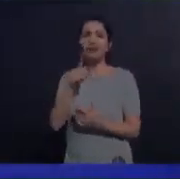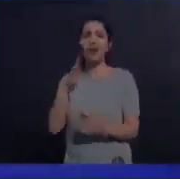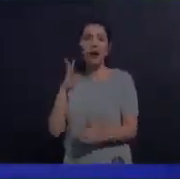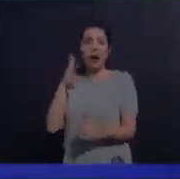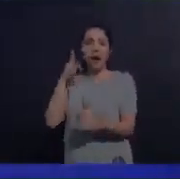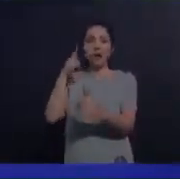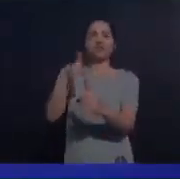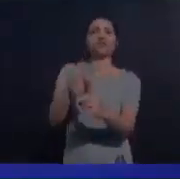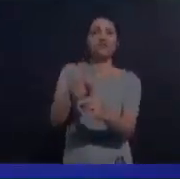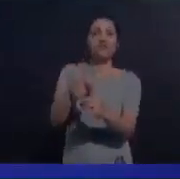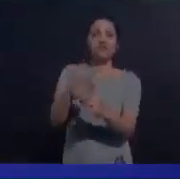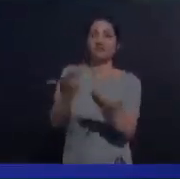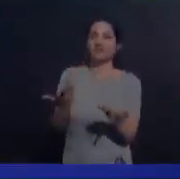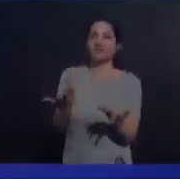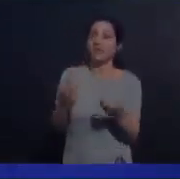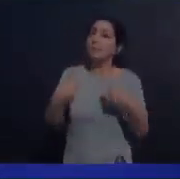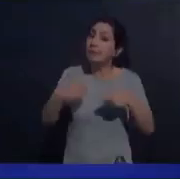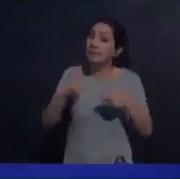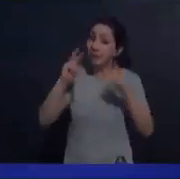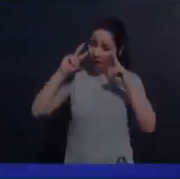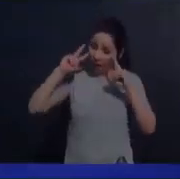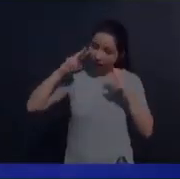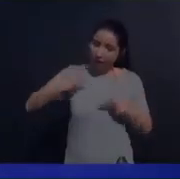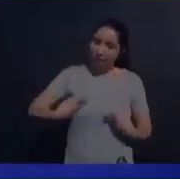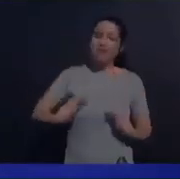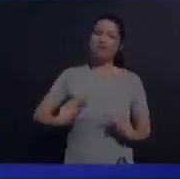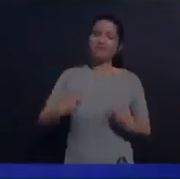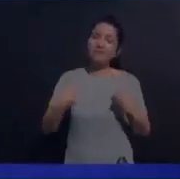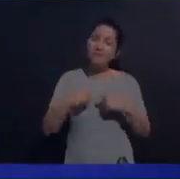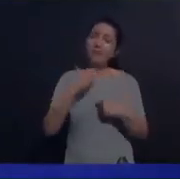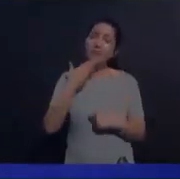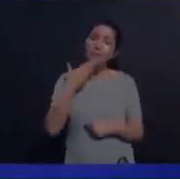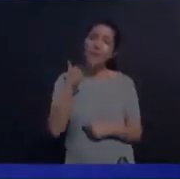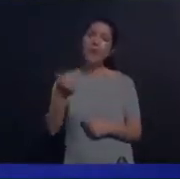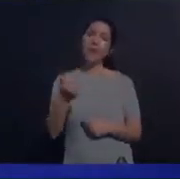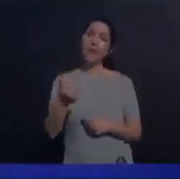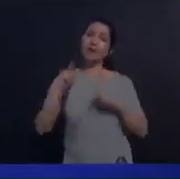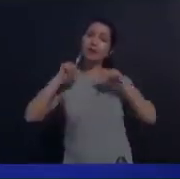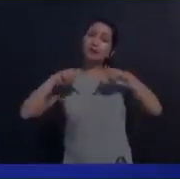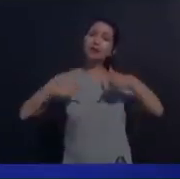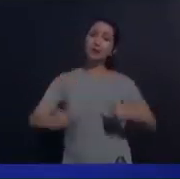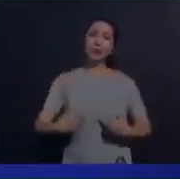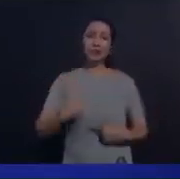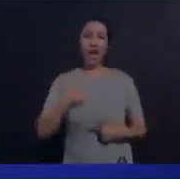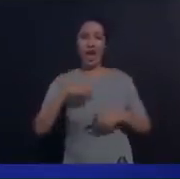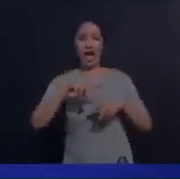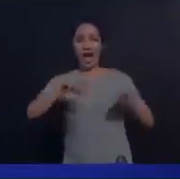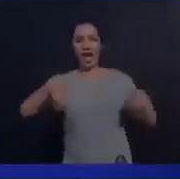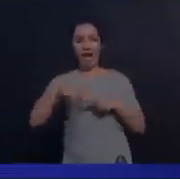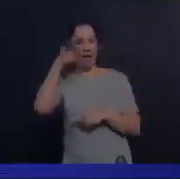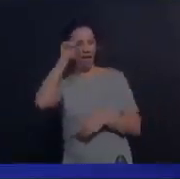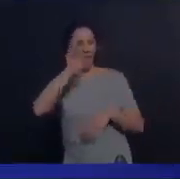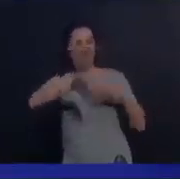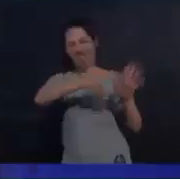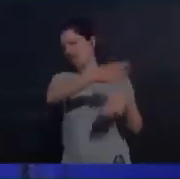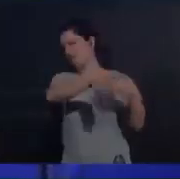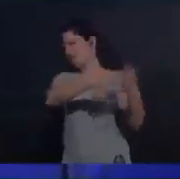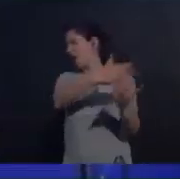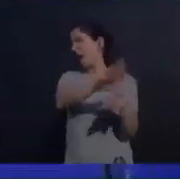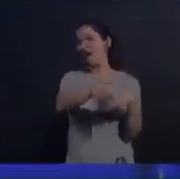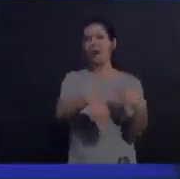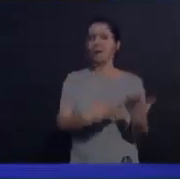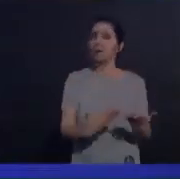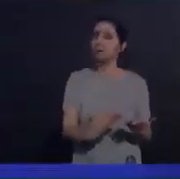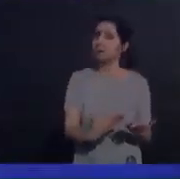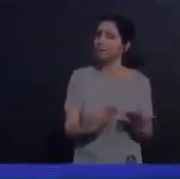equilíbrio, reconhecer que você precisa melhorar, que você precisa ter atitude. Seu quarto está uma bagunça? Não, eu não posso